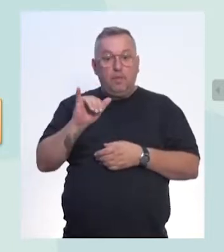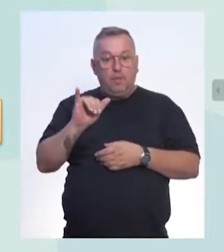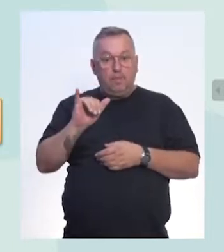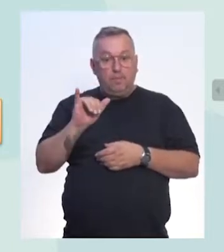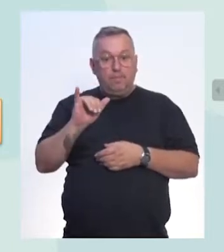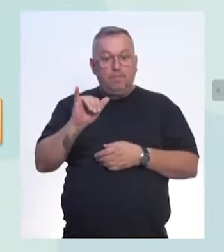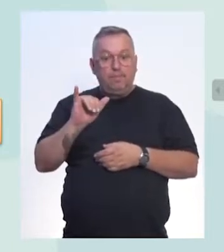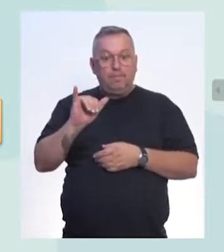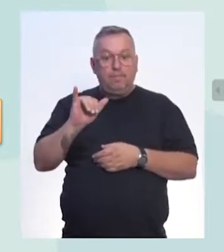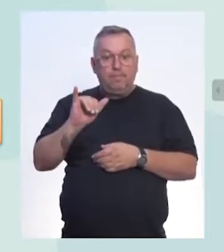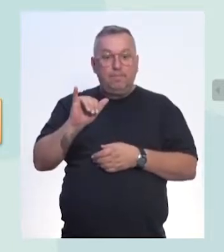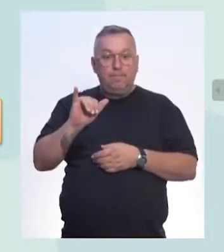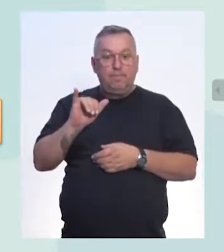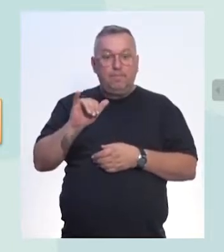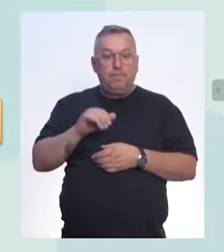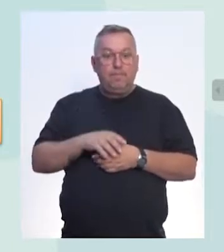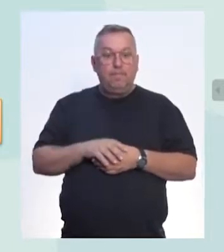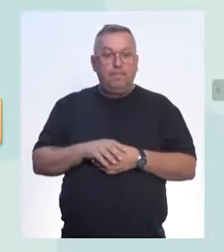BY,